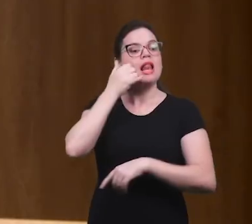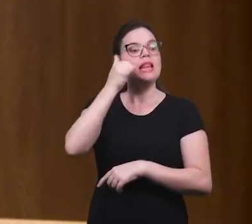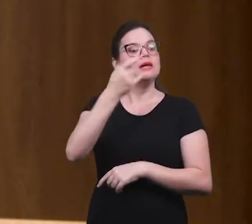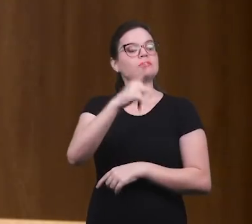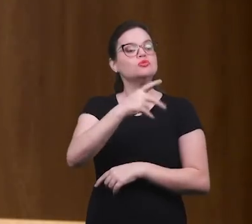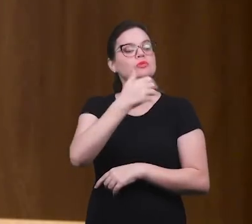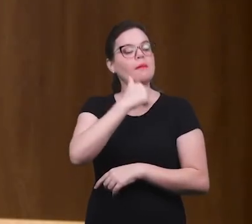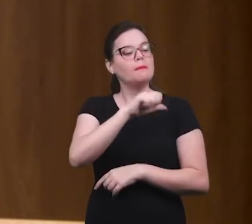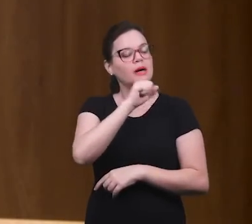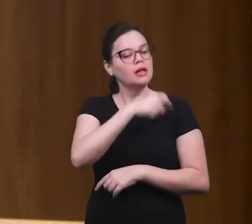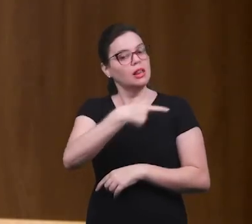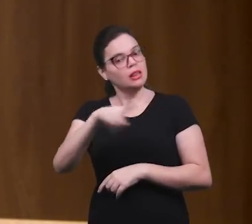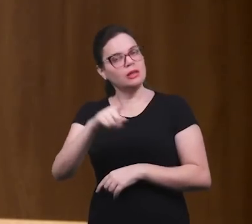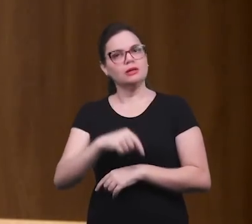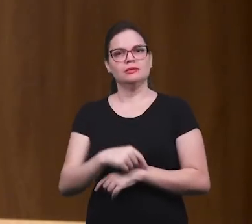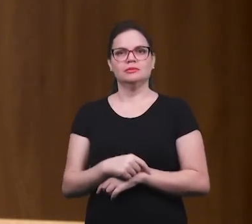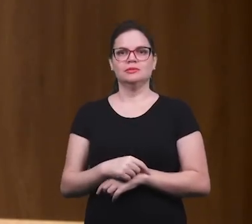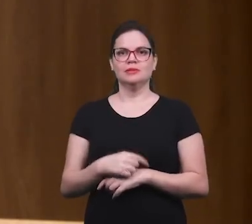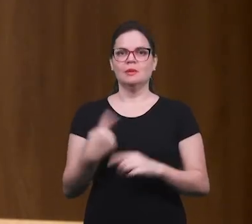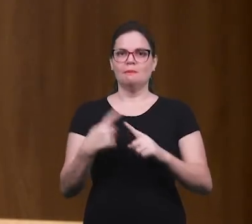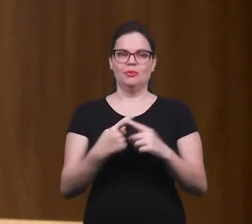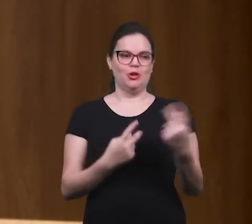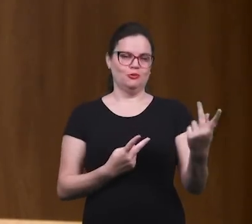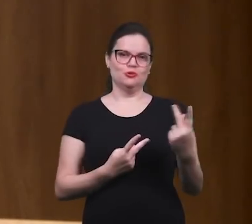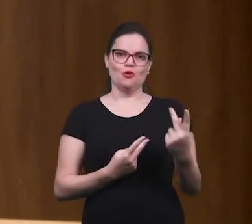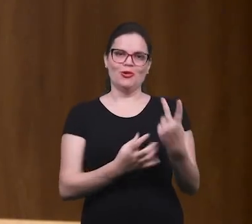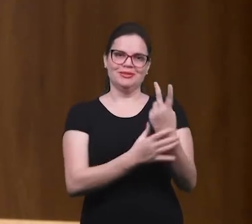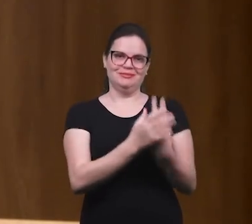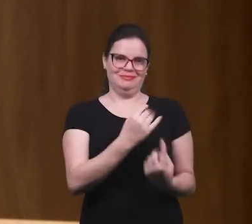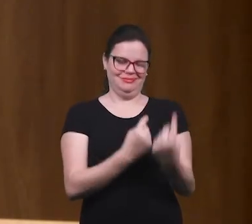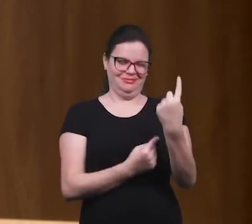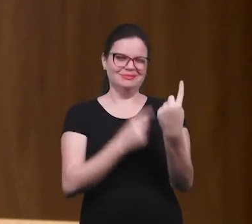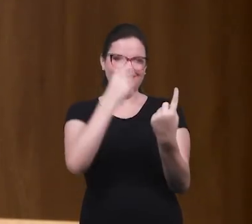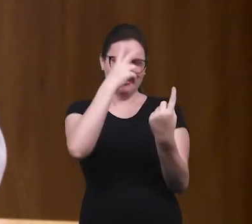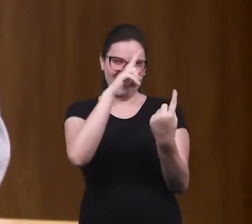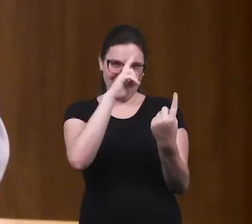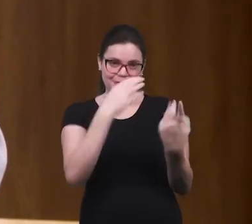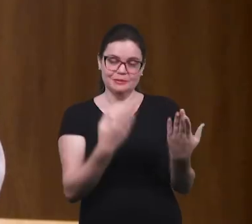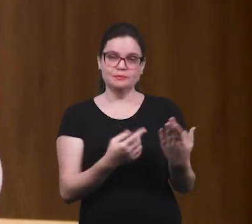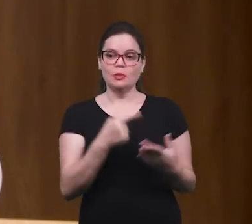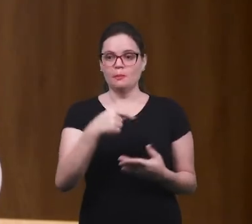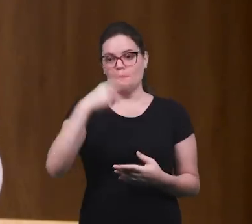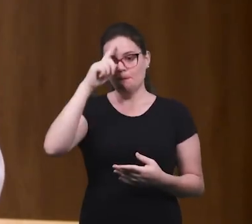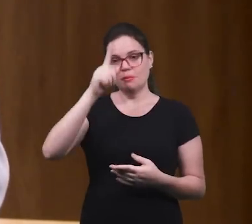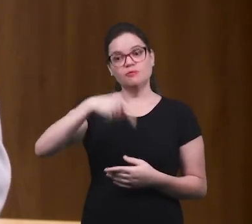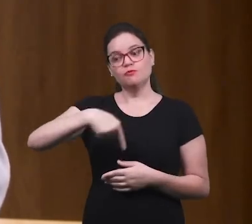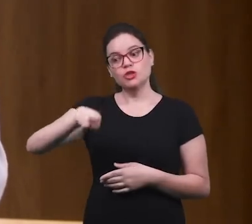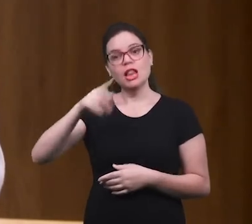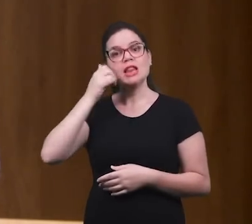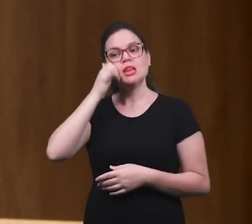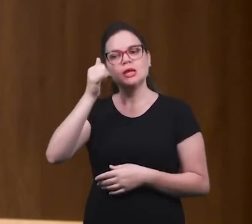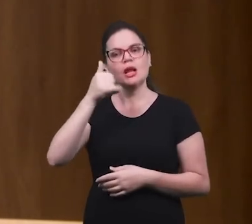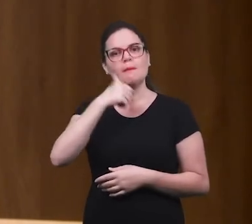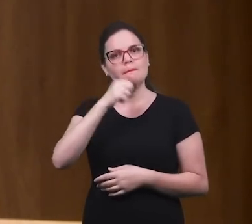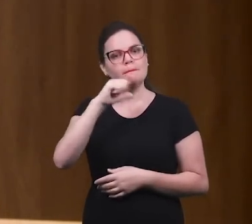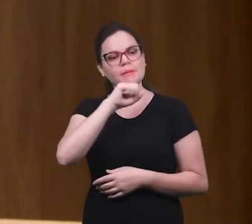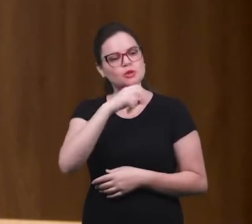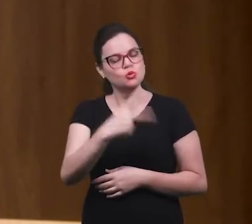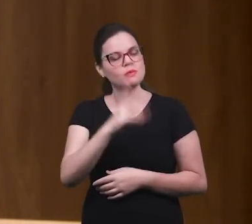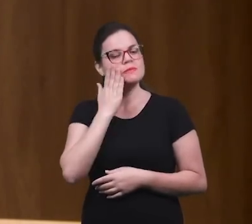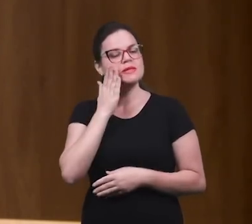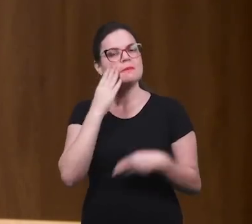porque passa a ser um só. Então isso, quando Deus estabelece essa ordem,